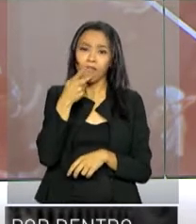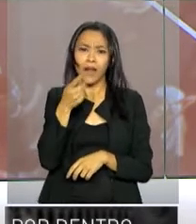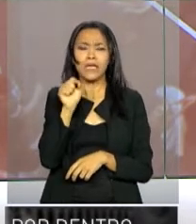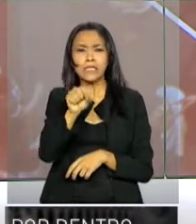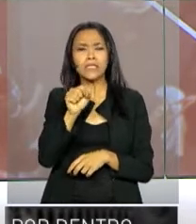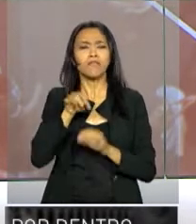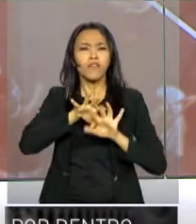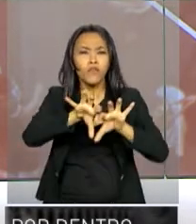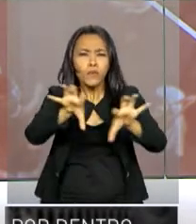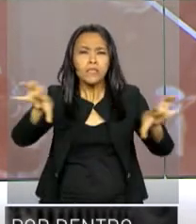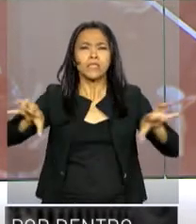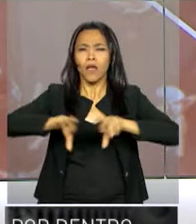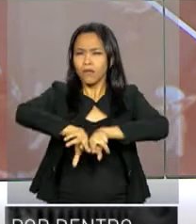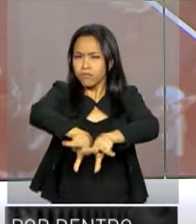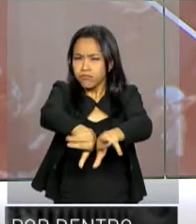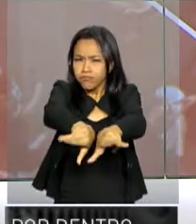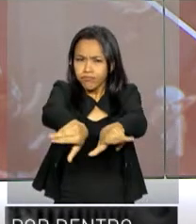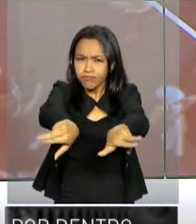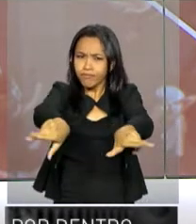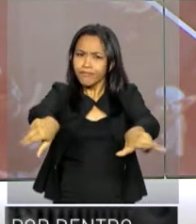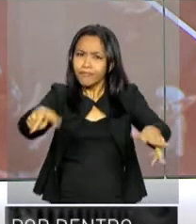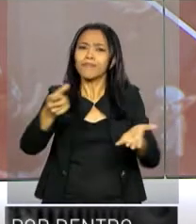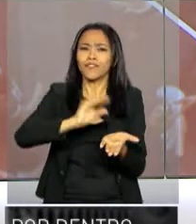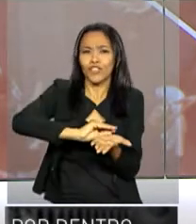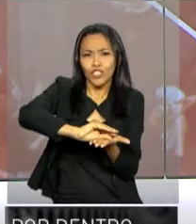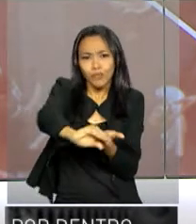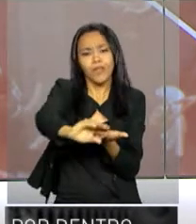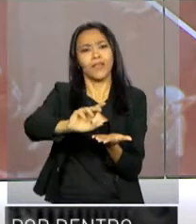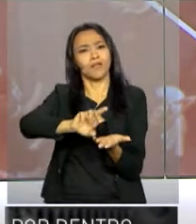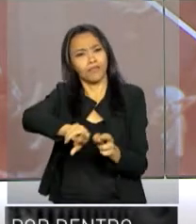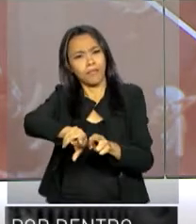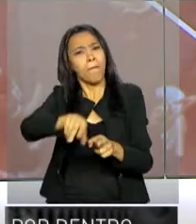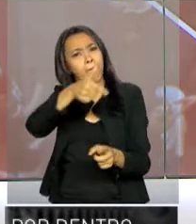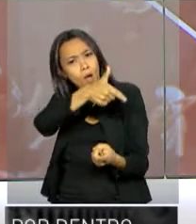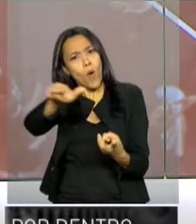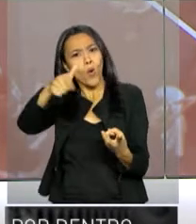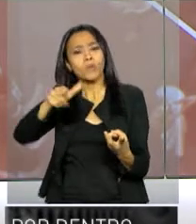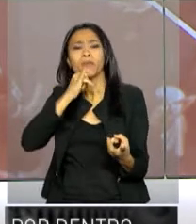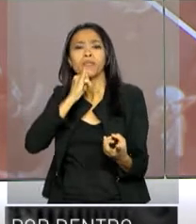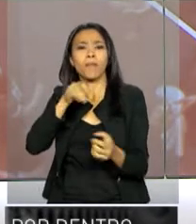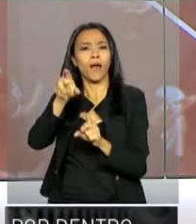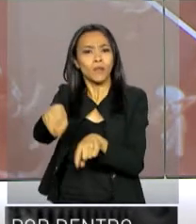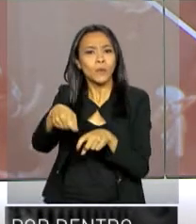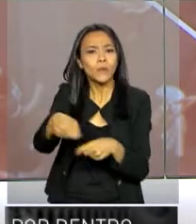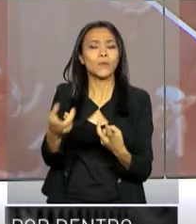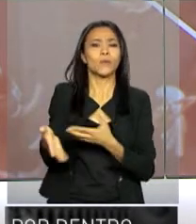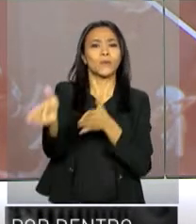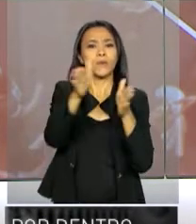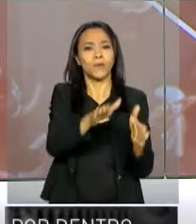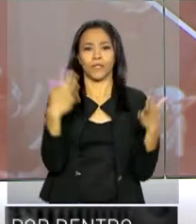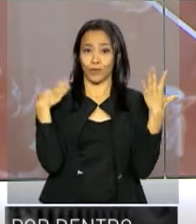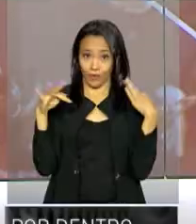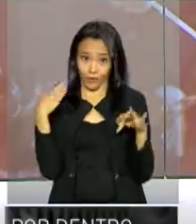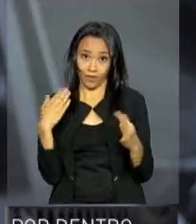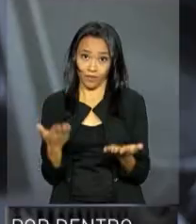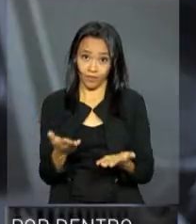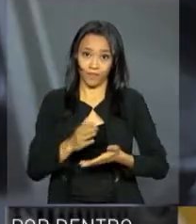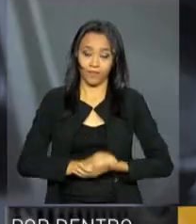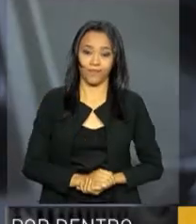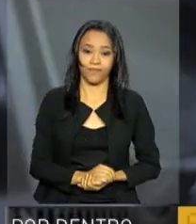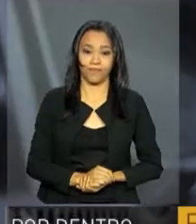só nos setores de produção e investimento mas também em outras áreas como agricultura e turismo